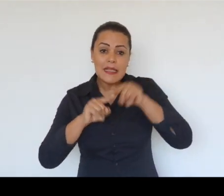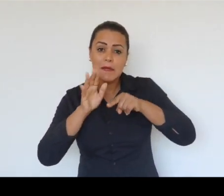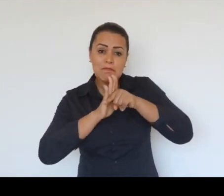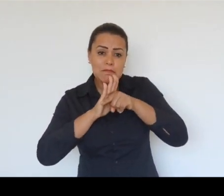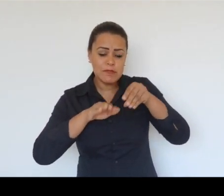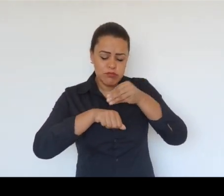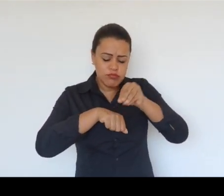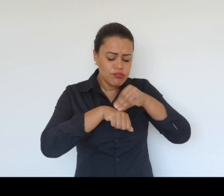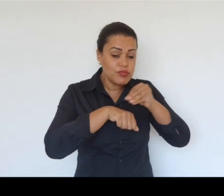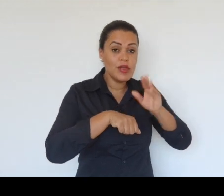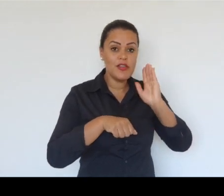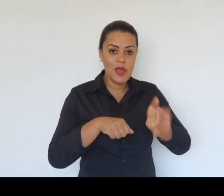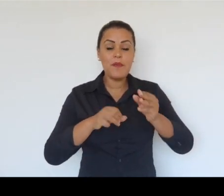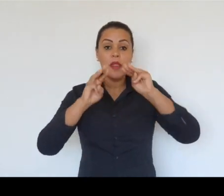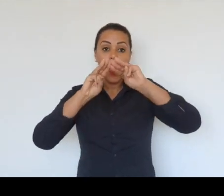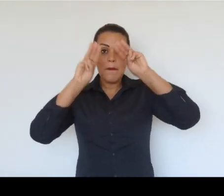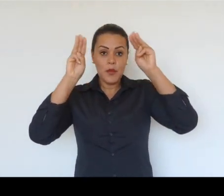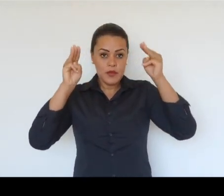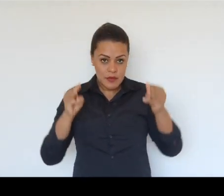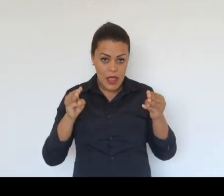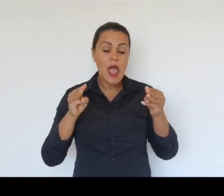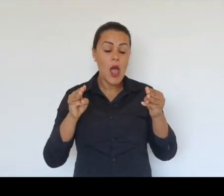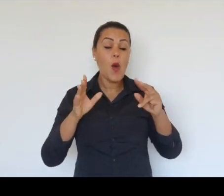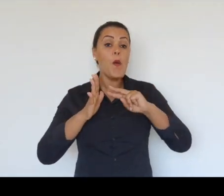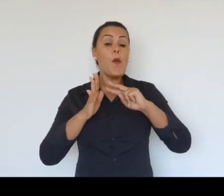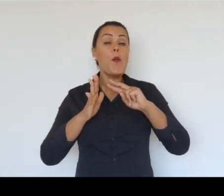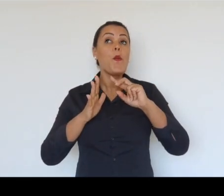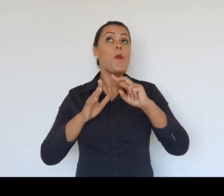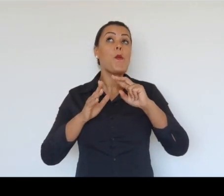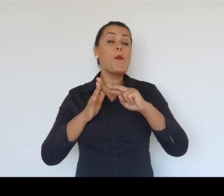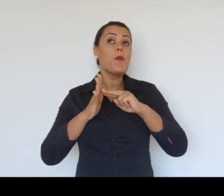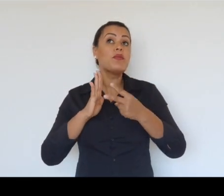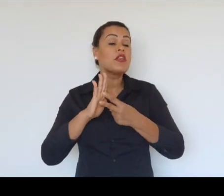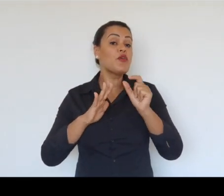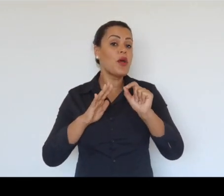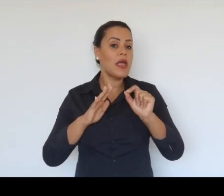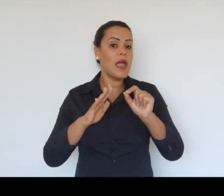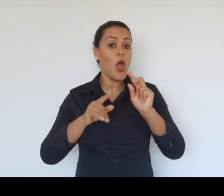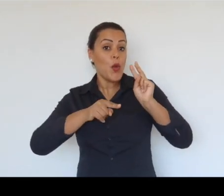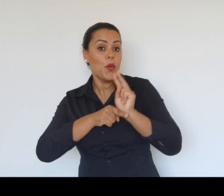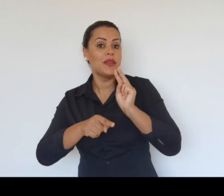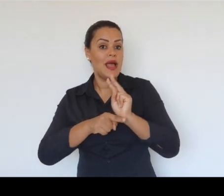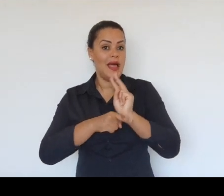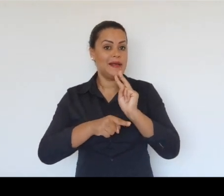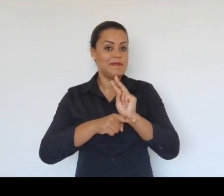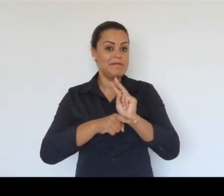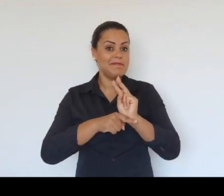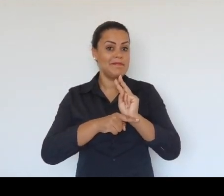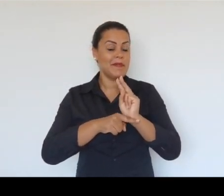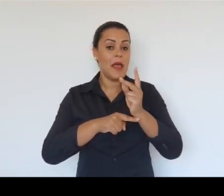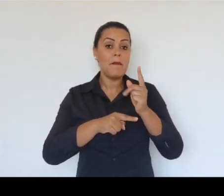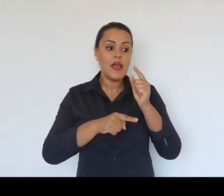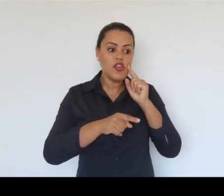A função do museu ela é principalmente preservar. Então, para preservar, a gente precisa conhecer e contar a história,